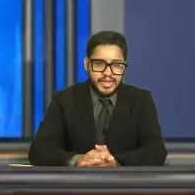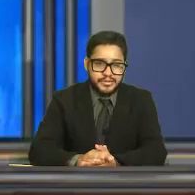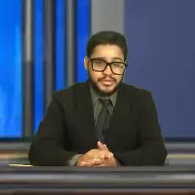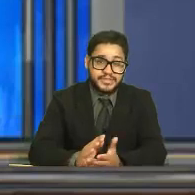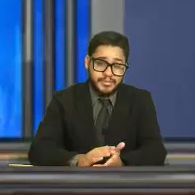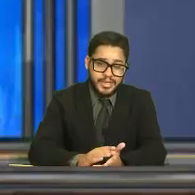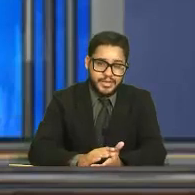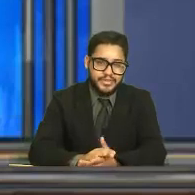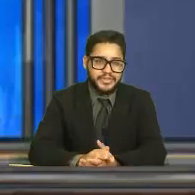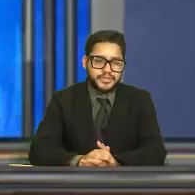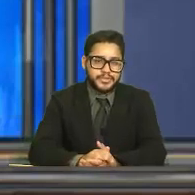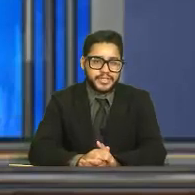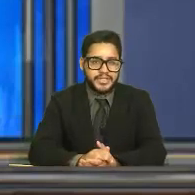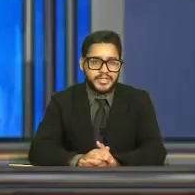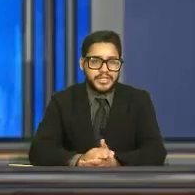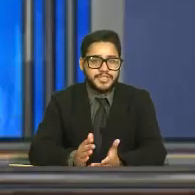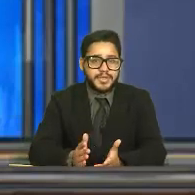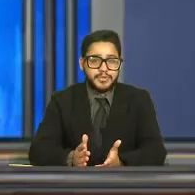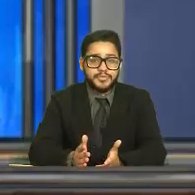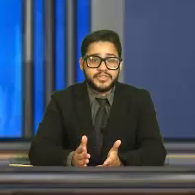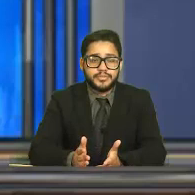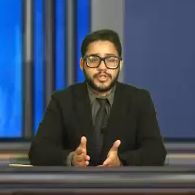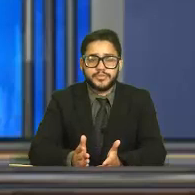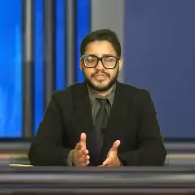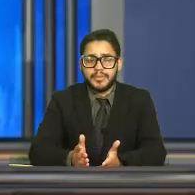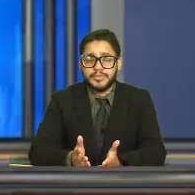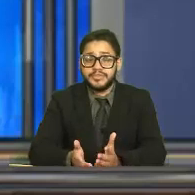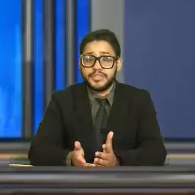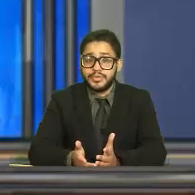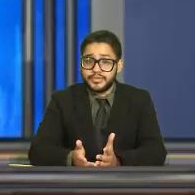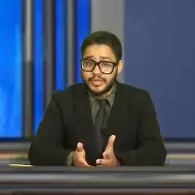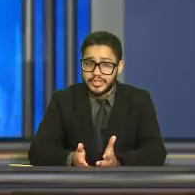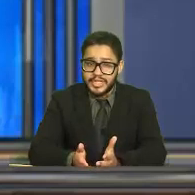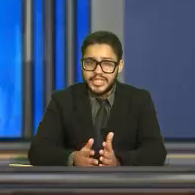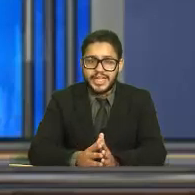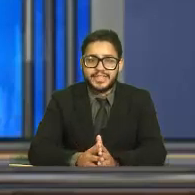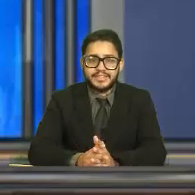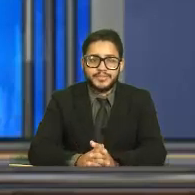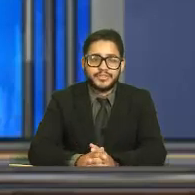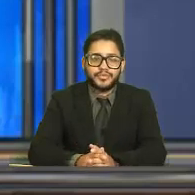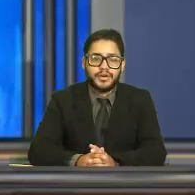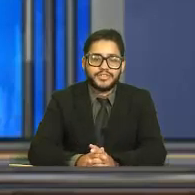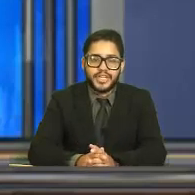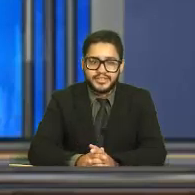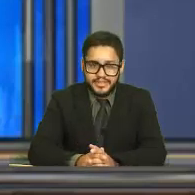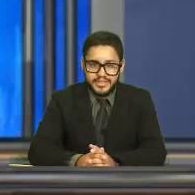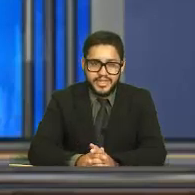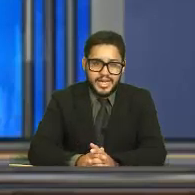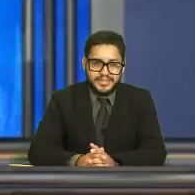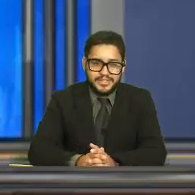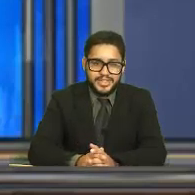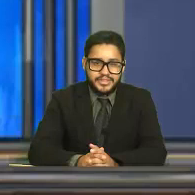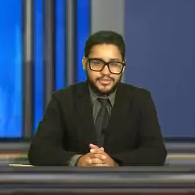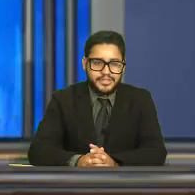noticiário Semanal vai ficando por aqui Esperamos por você No próximo sábado Às 22 horas E agradecemos A sua audiência